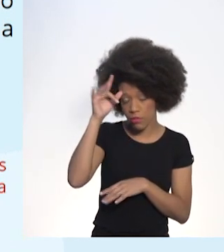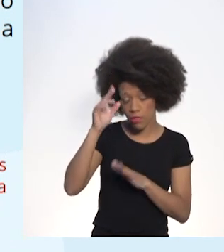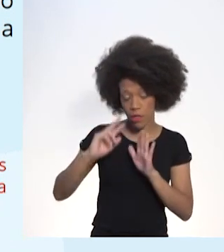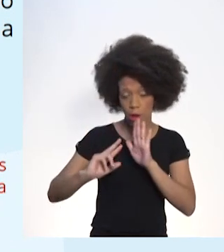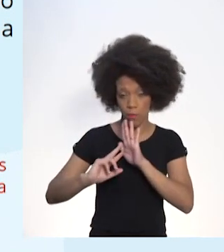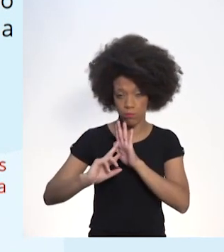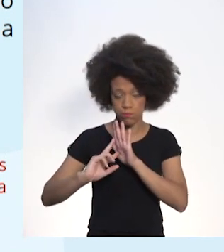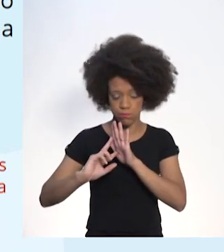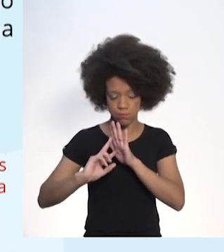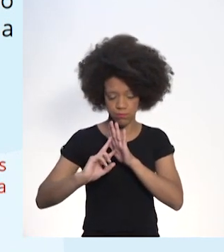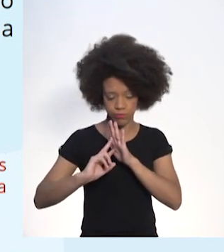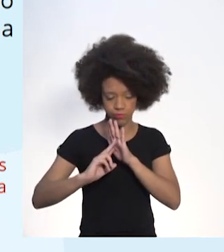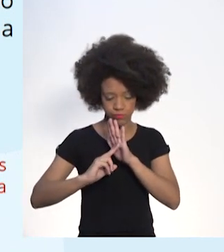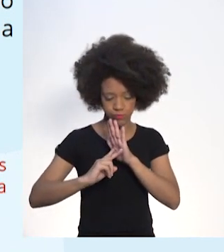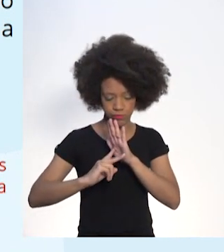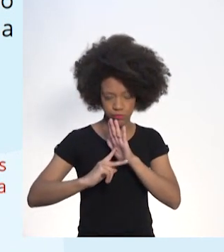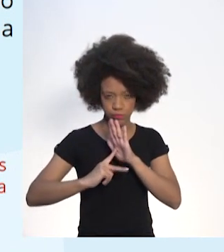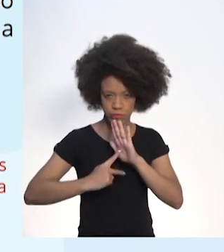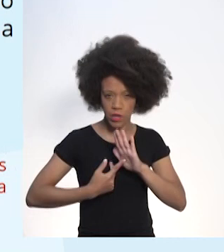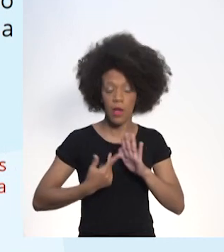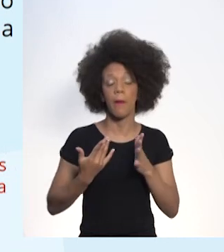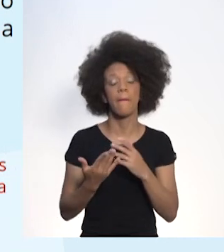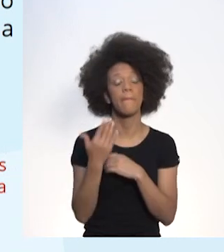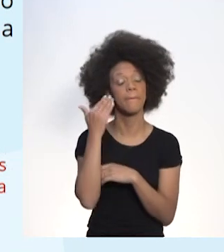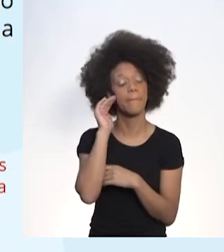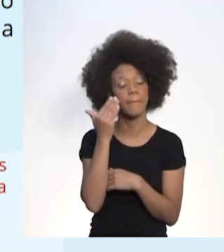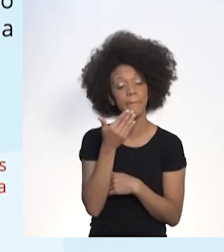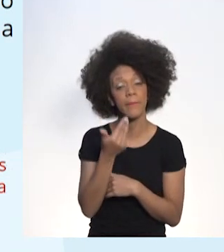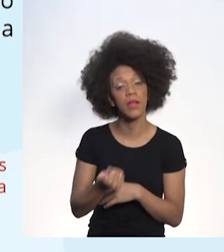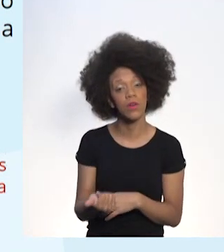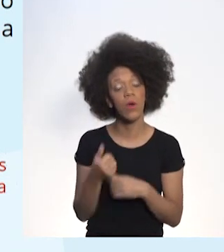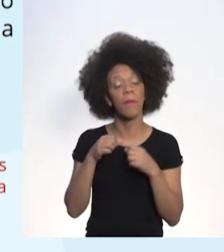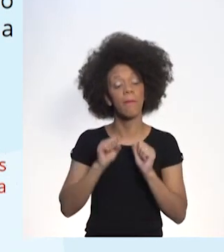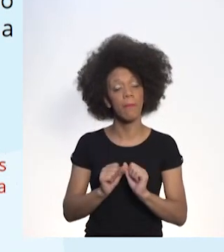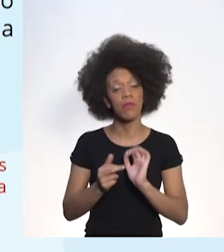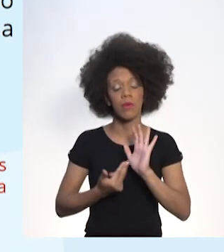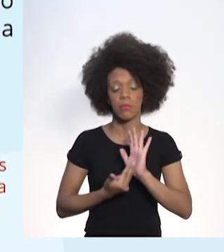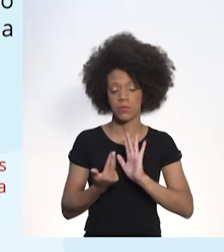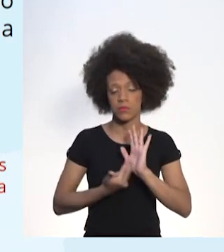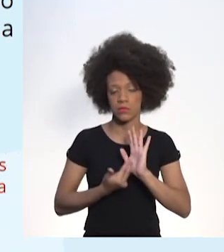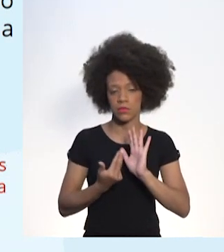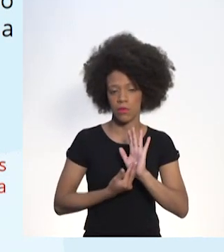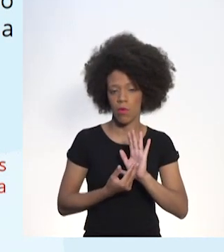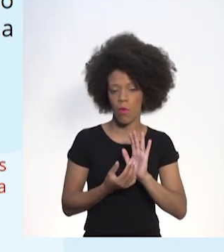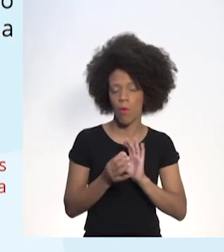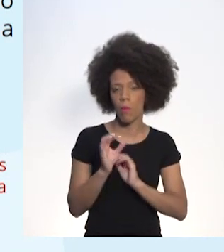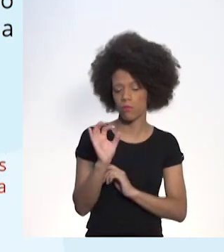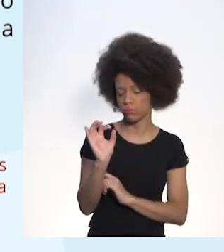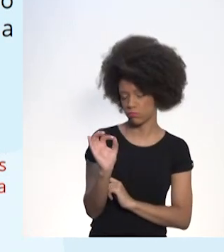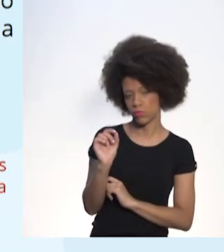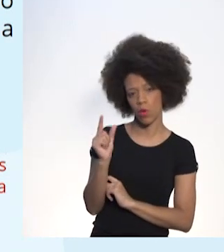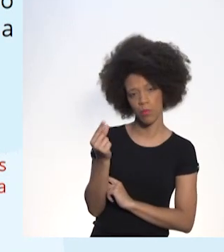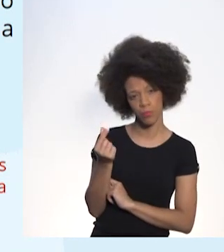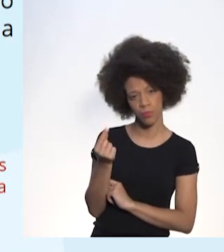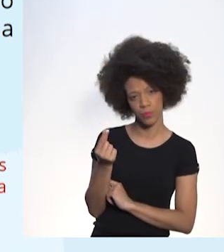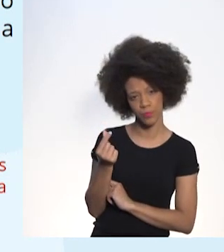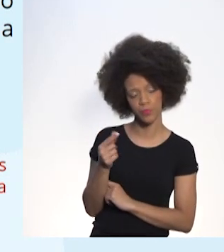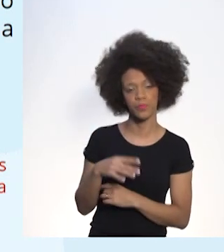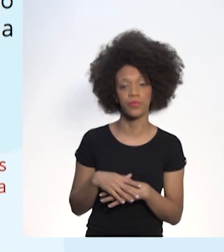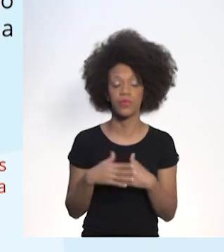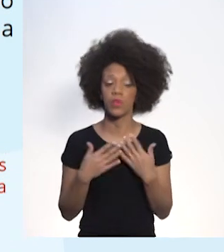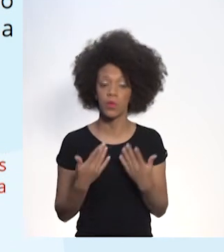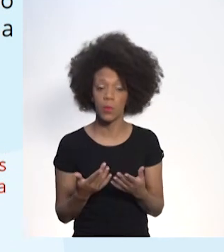Para melhor compreender, podemos dizer que o círculo pode ser representado por uma moeda, enquanto a circunferência é